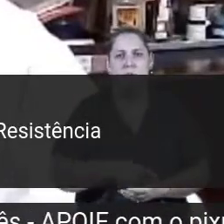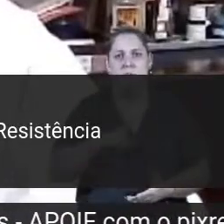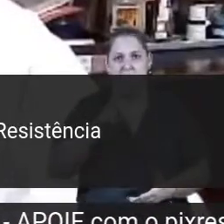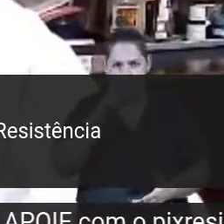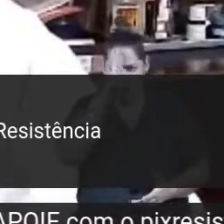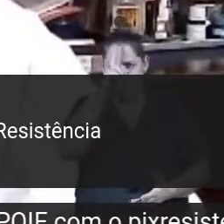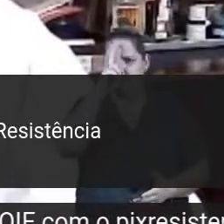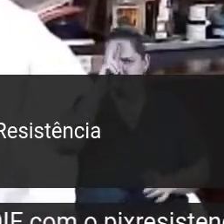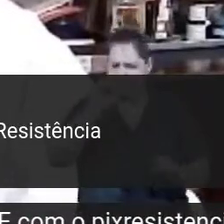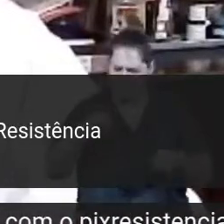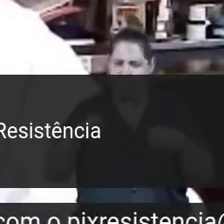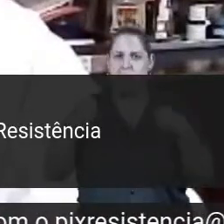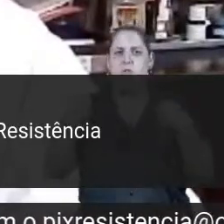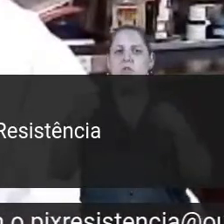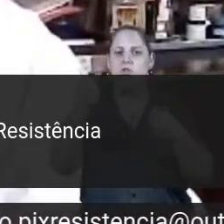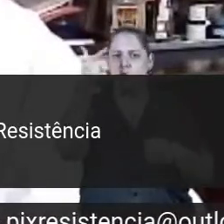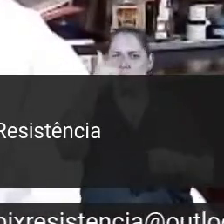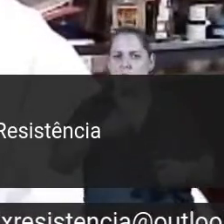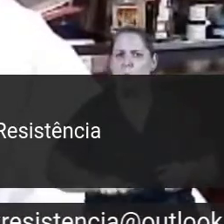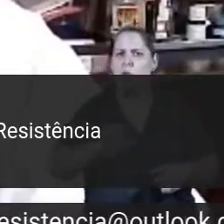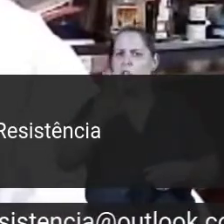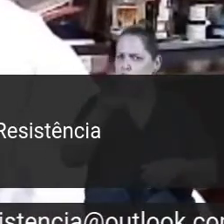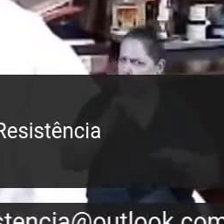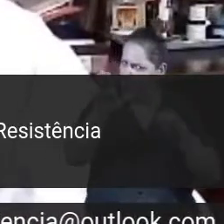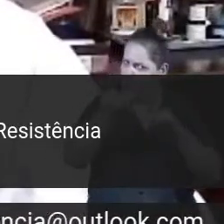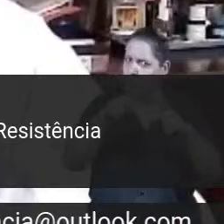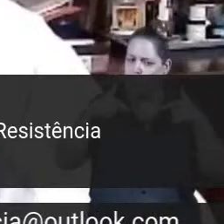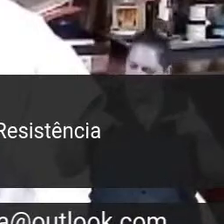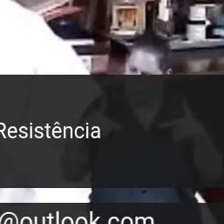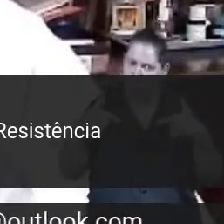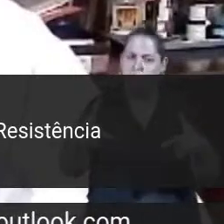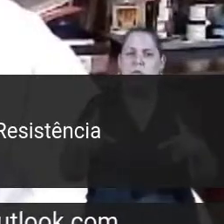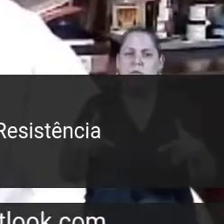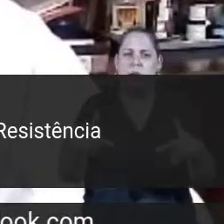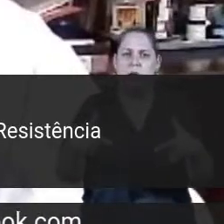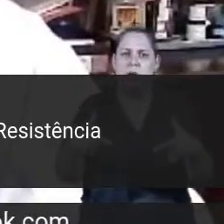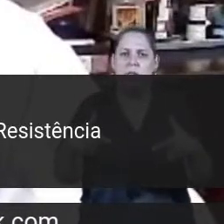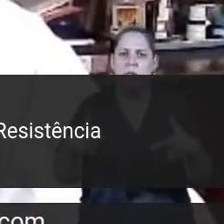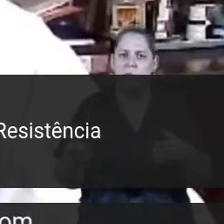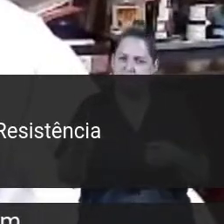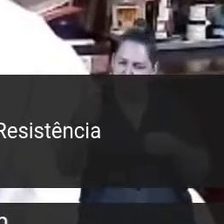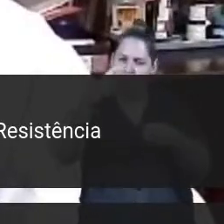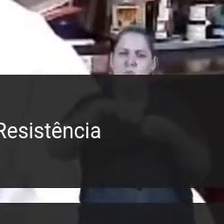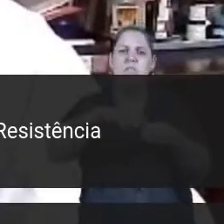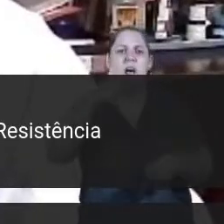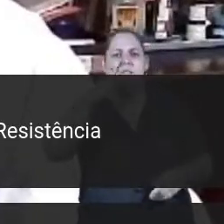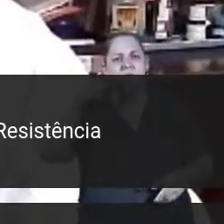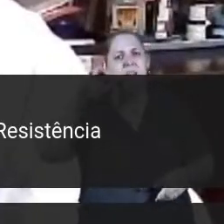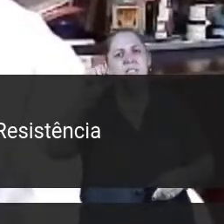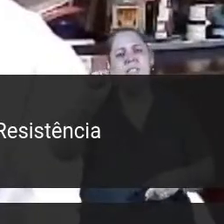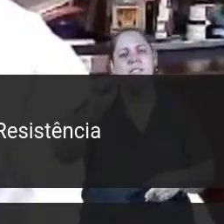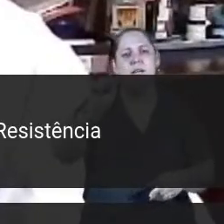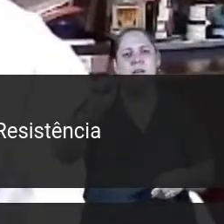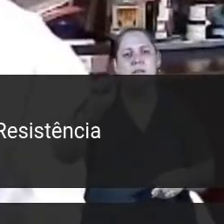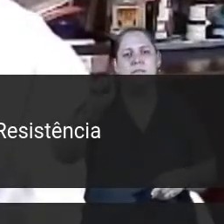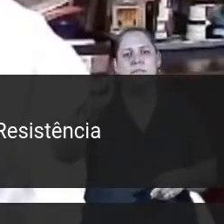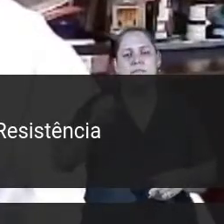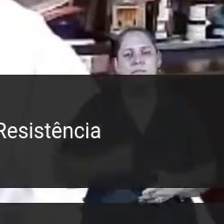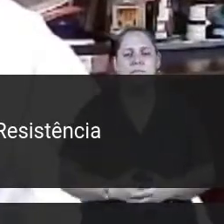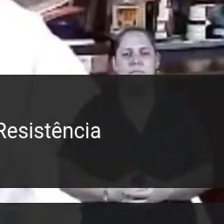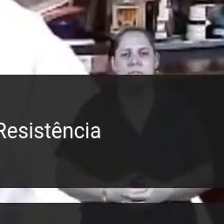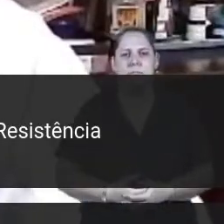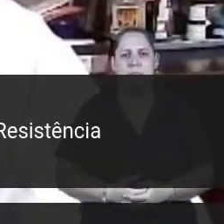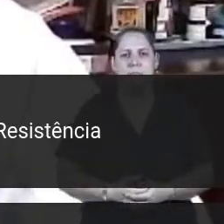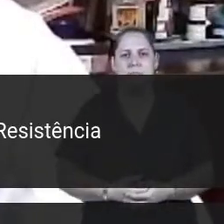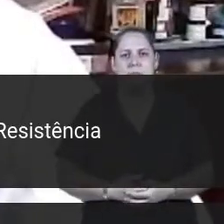forte, e de novo nos chamando para lutar, nos chamando para vencer, nos chamando para ganhar.